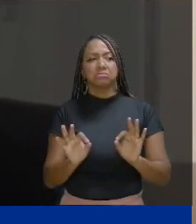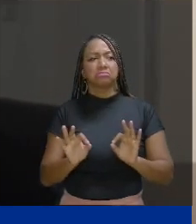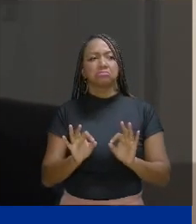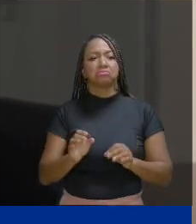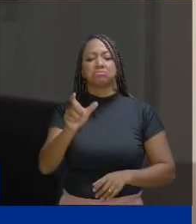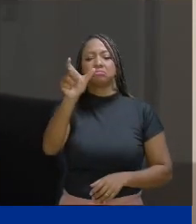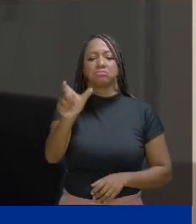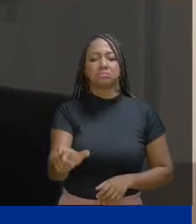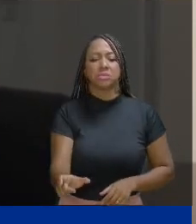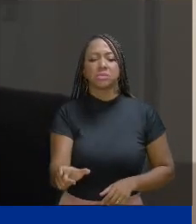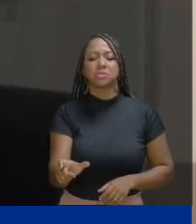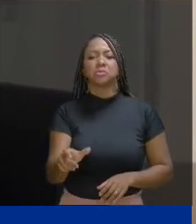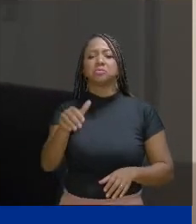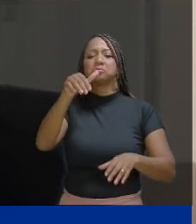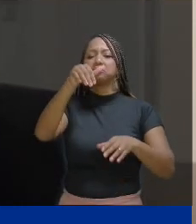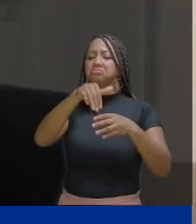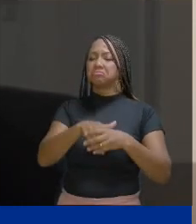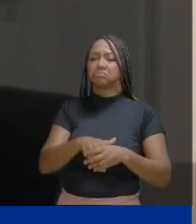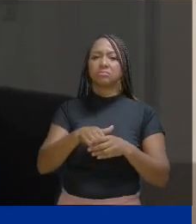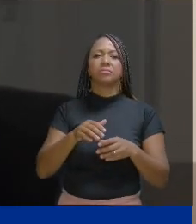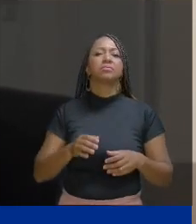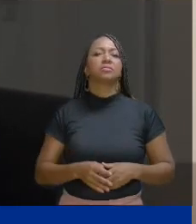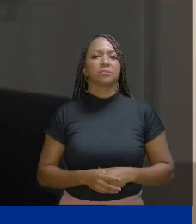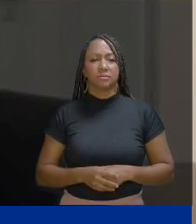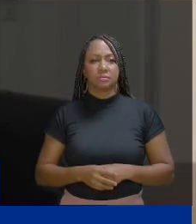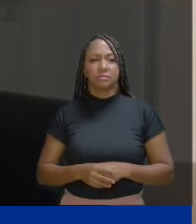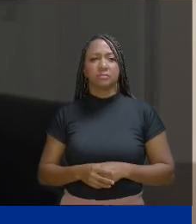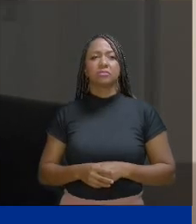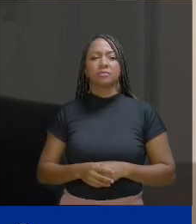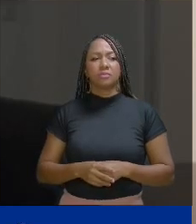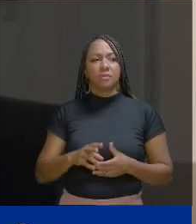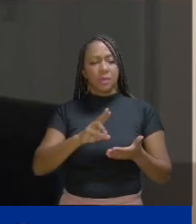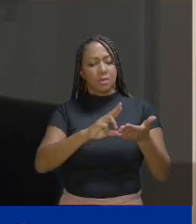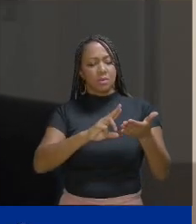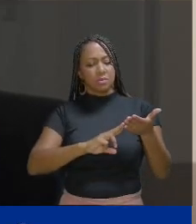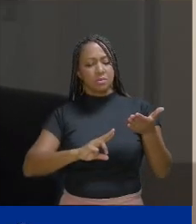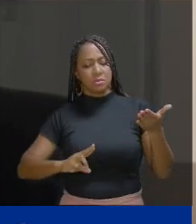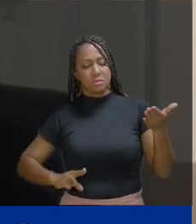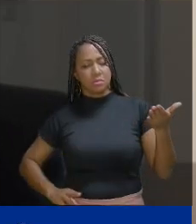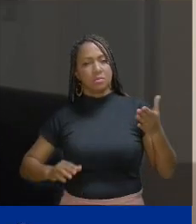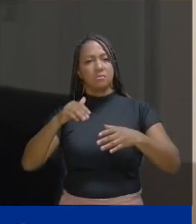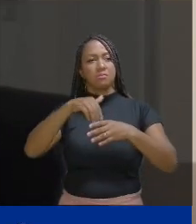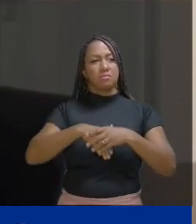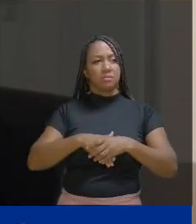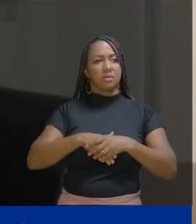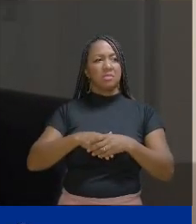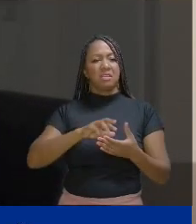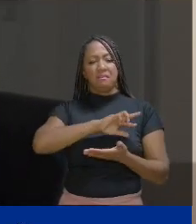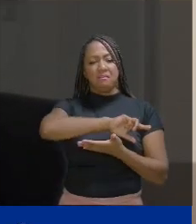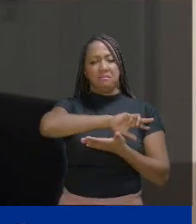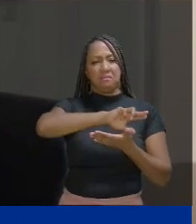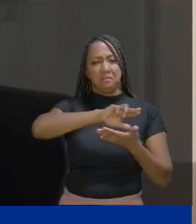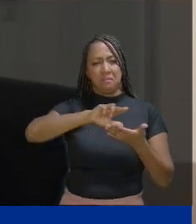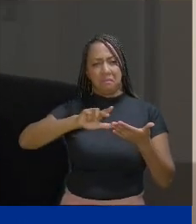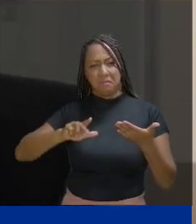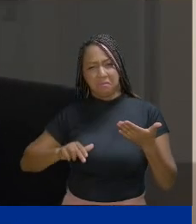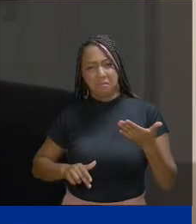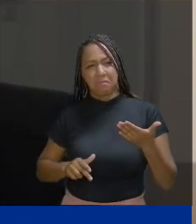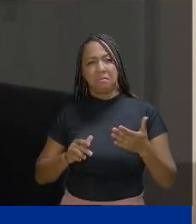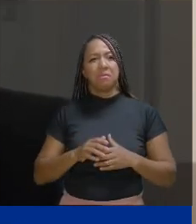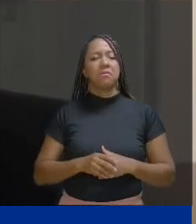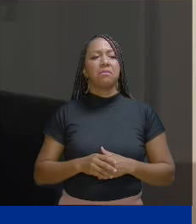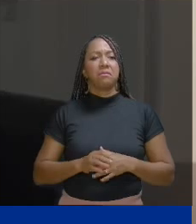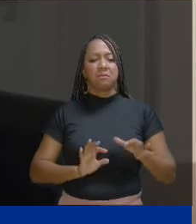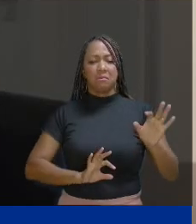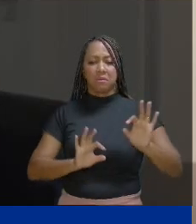figura do eleitor. Atenção ao fato de que há lista de eleitores, de que há dezenas de eleitores transportados, que é